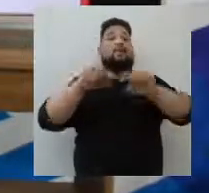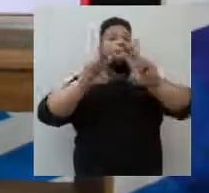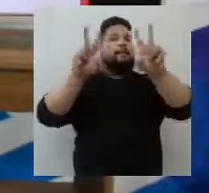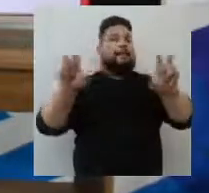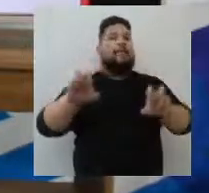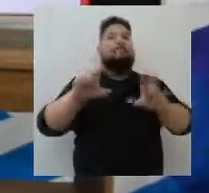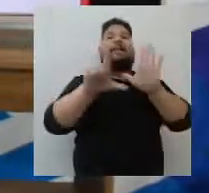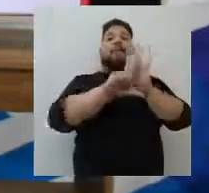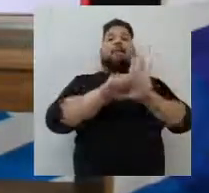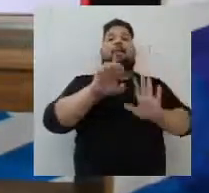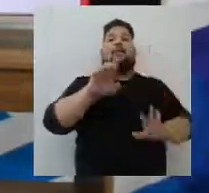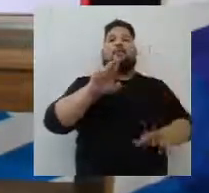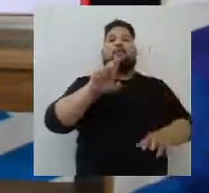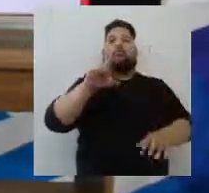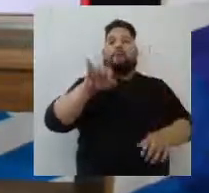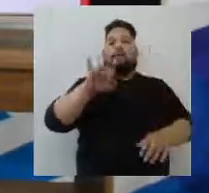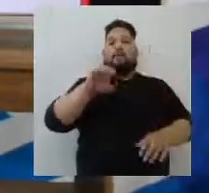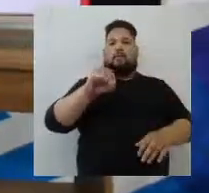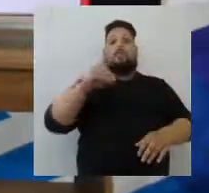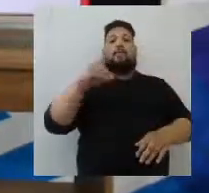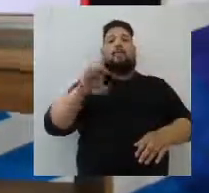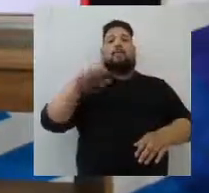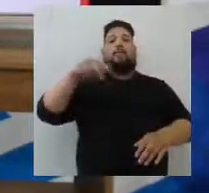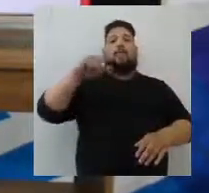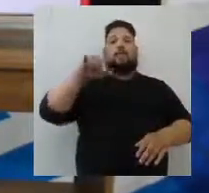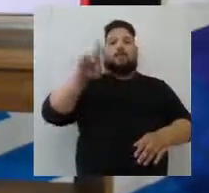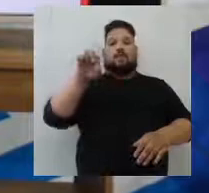de Queiroz, senador